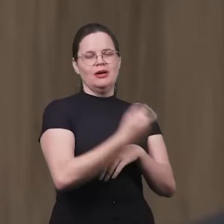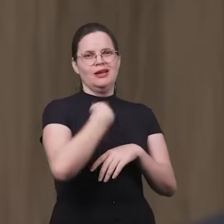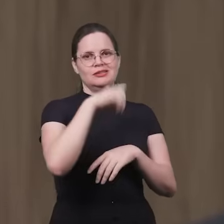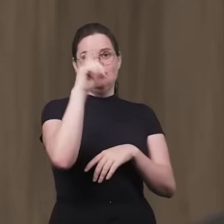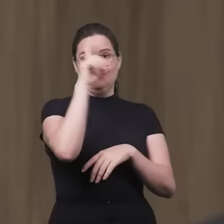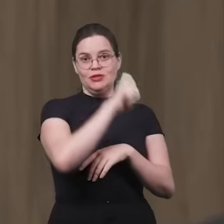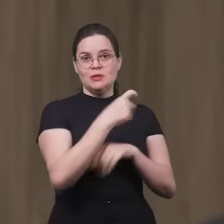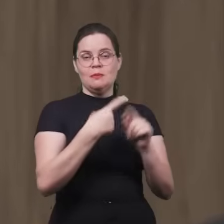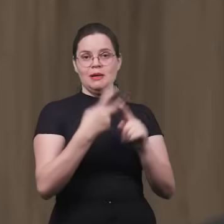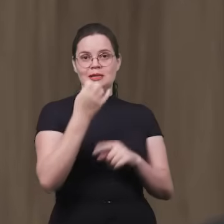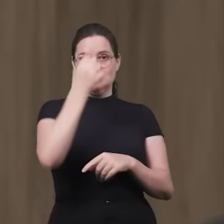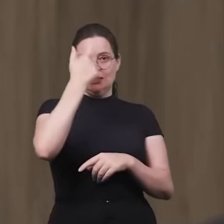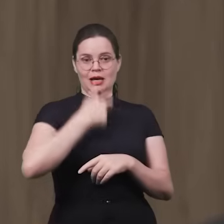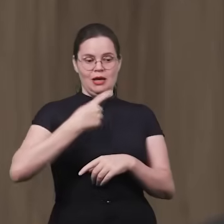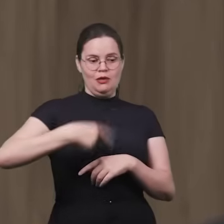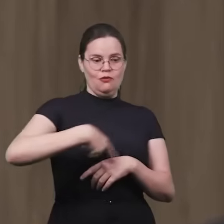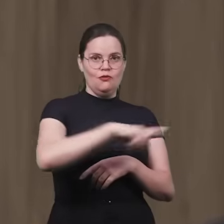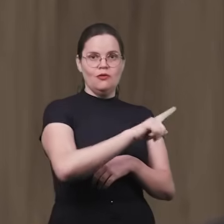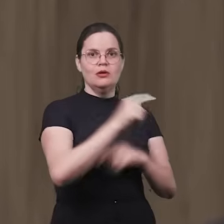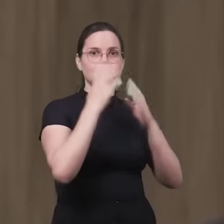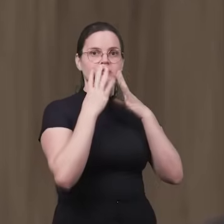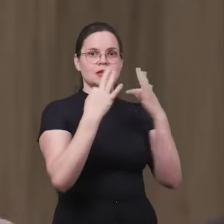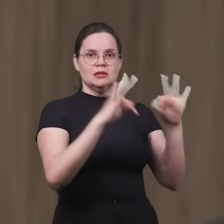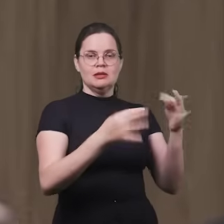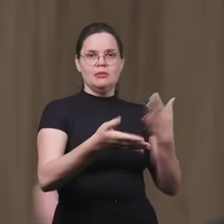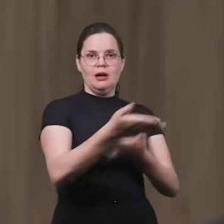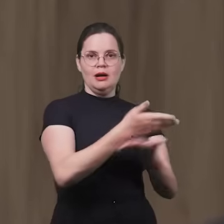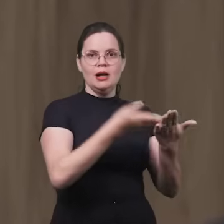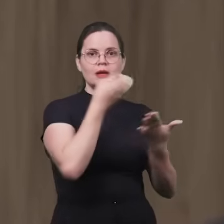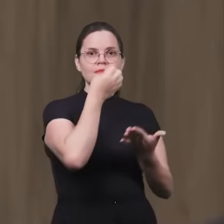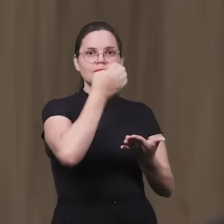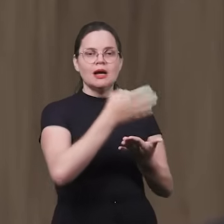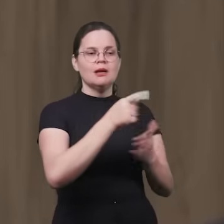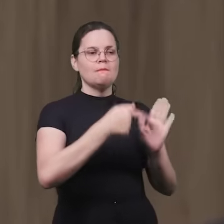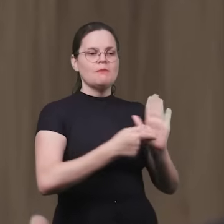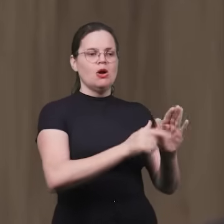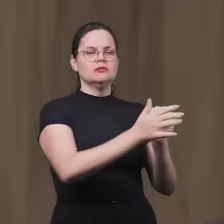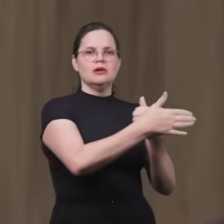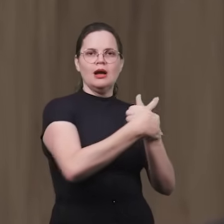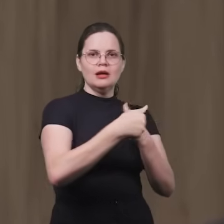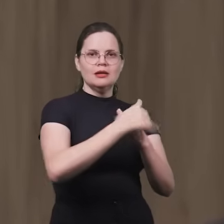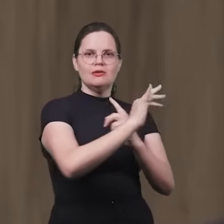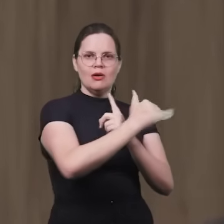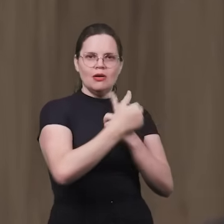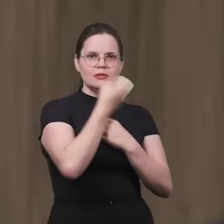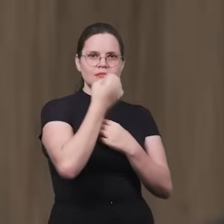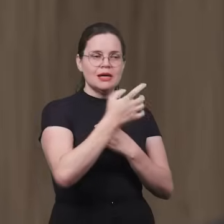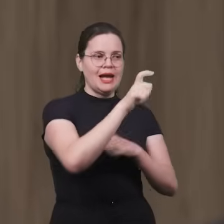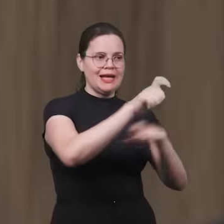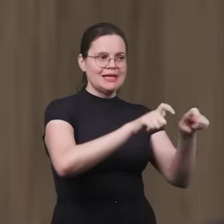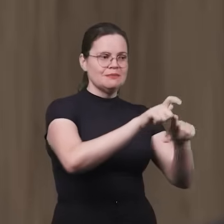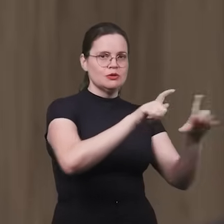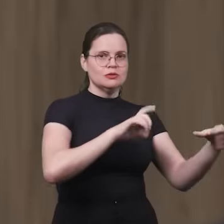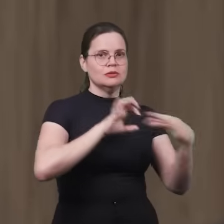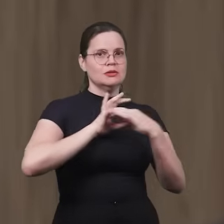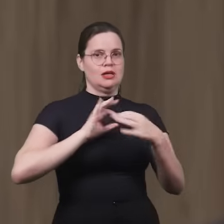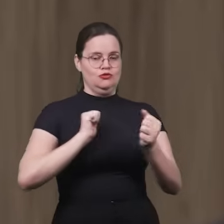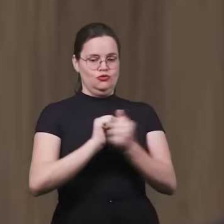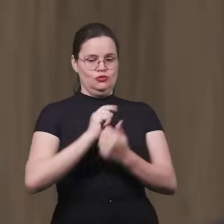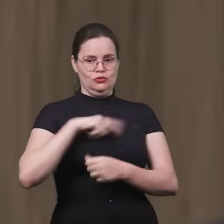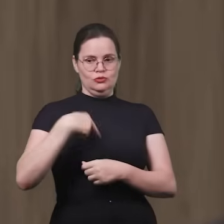que tem o amor ao próximo, porque isso é bíblico, a gente vive bem em sociedade, as pessoas se aproximam da gente pelo nosso